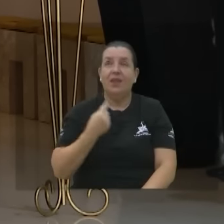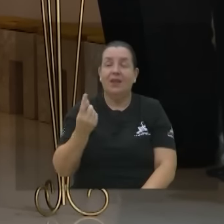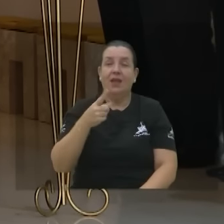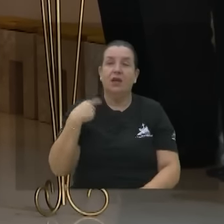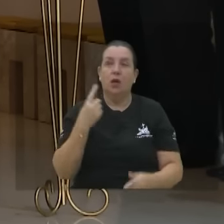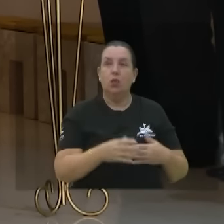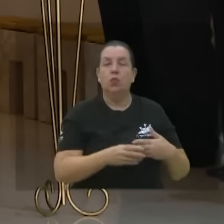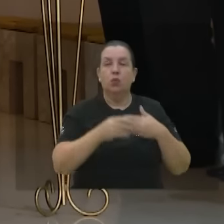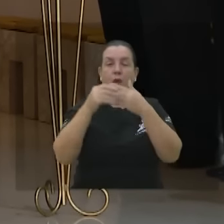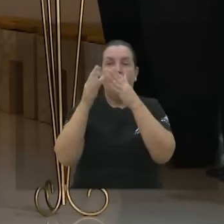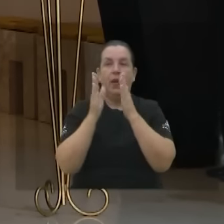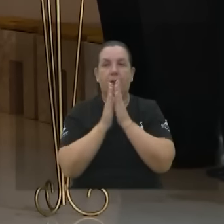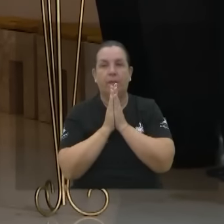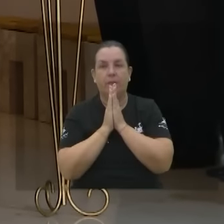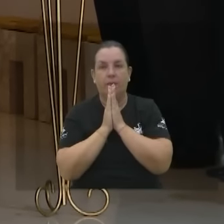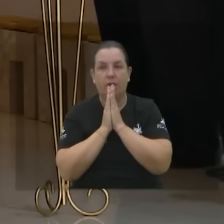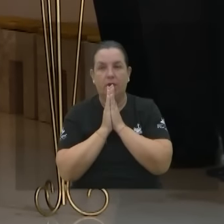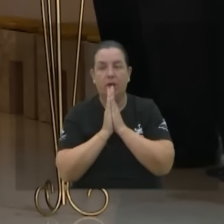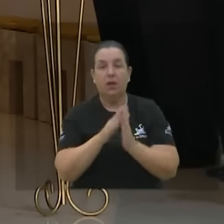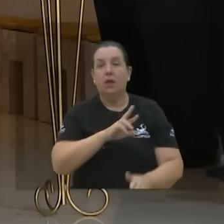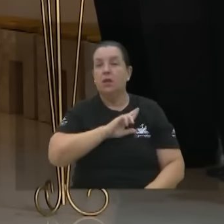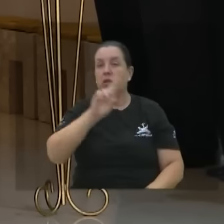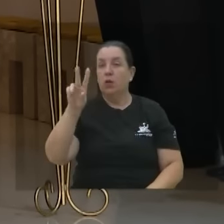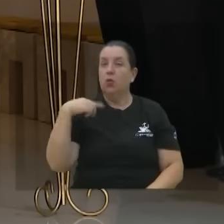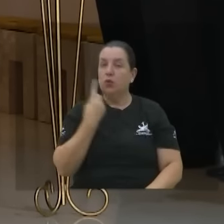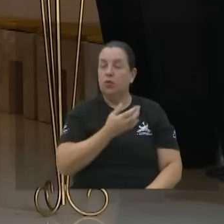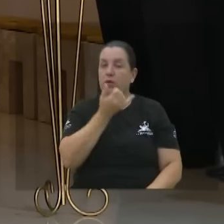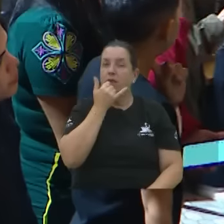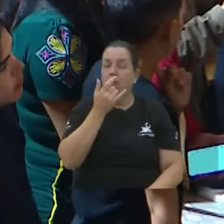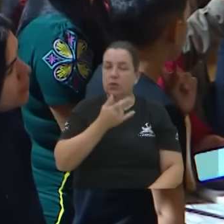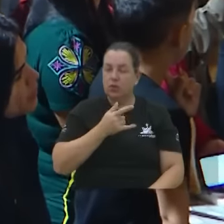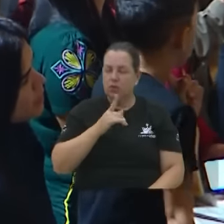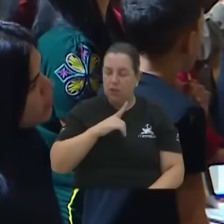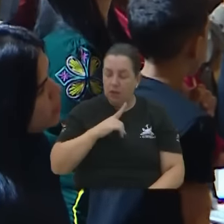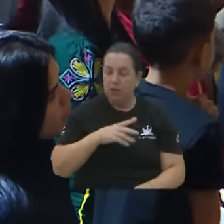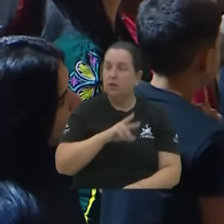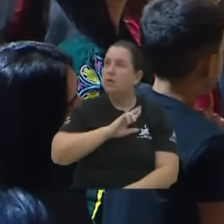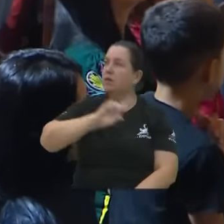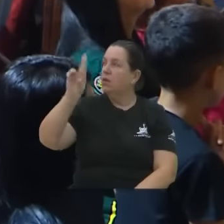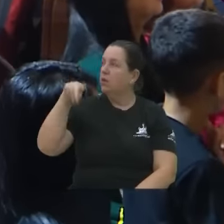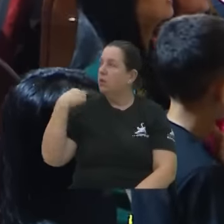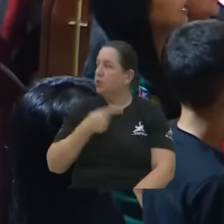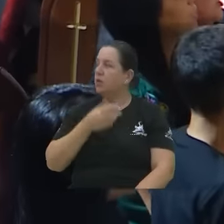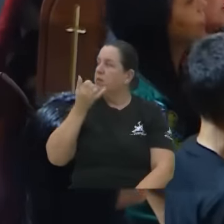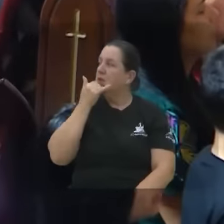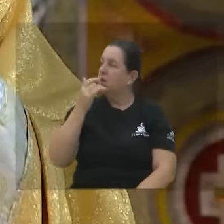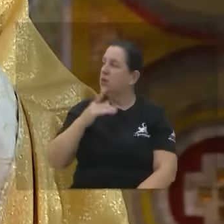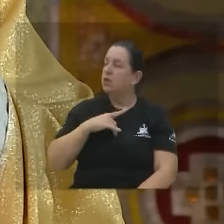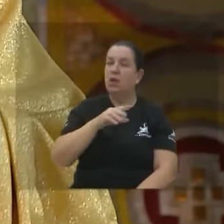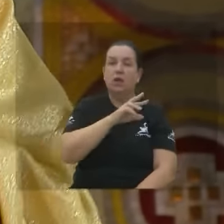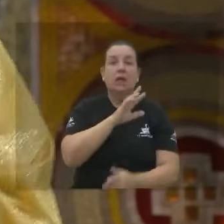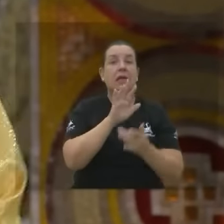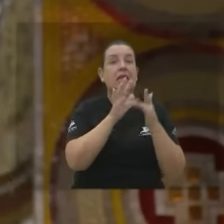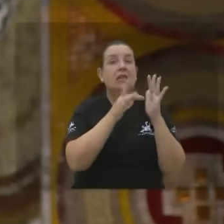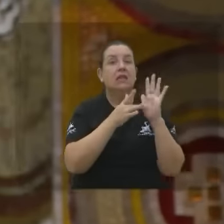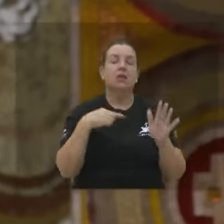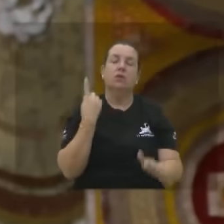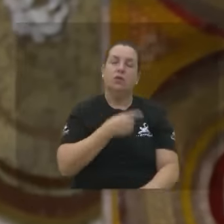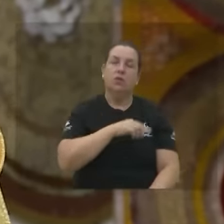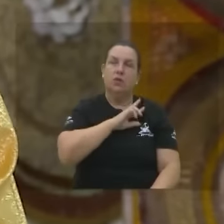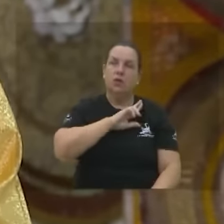vida eterna. Amém. Senhor, tende piedade de nós. Senhor, tende piedade de nós. Cristo,